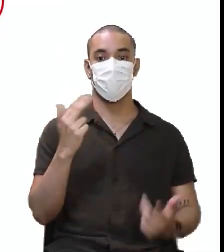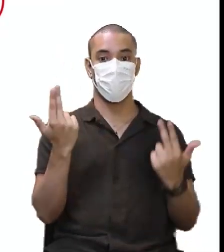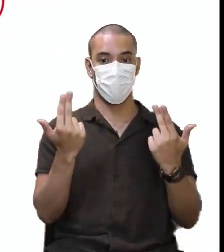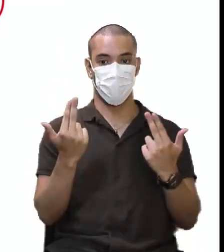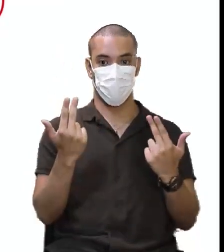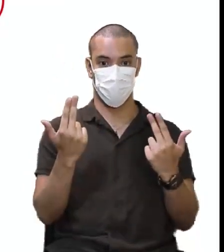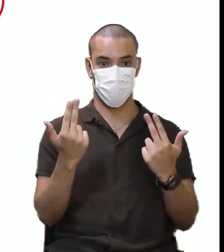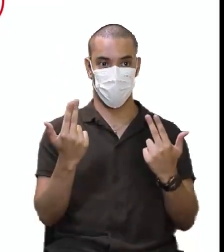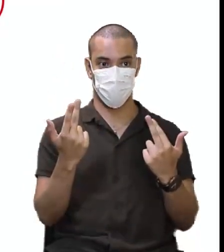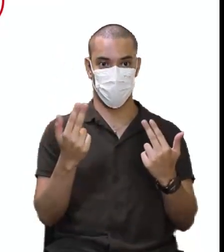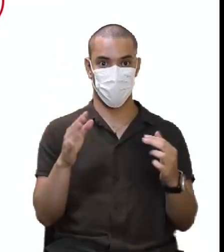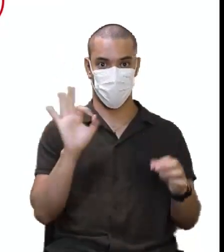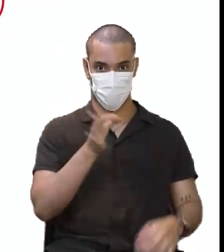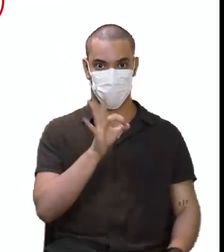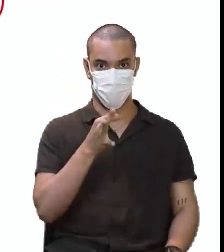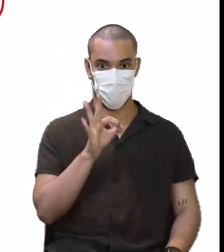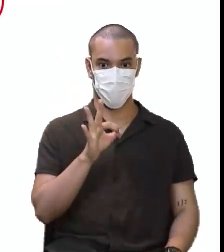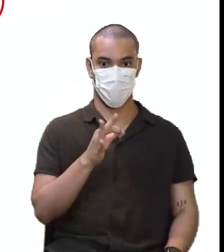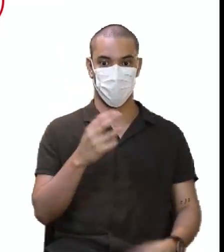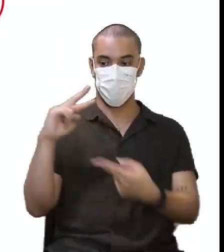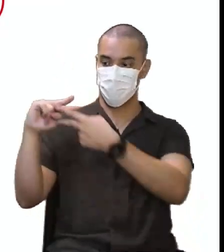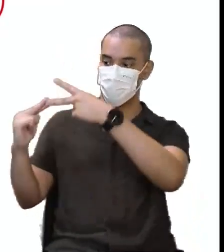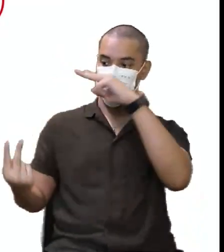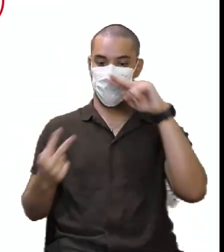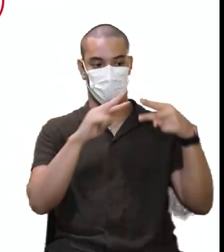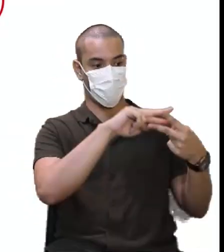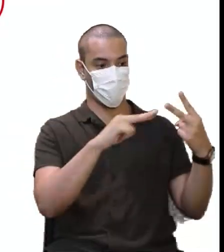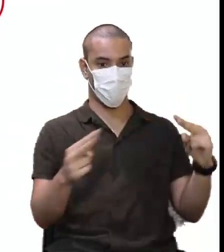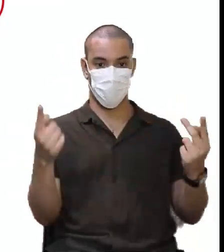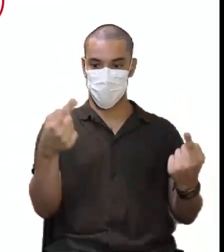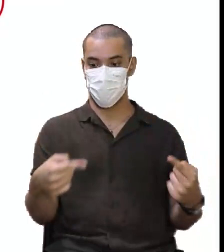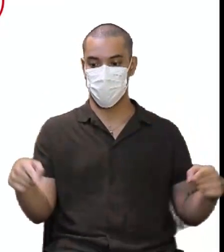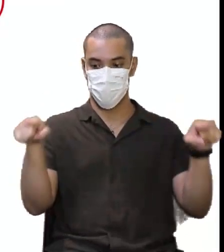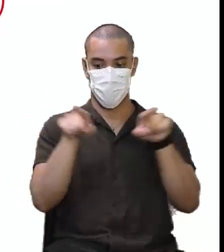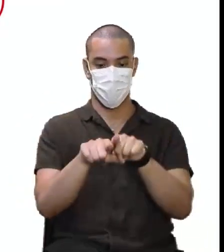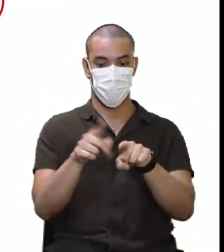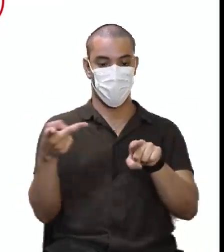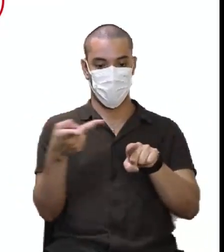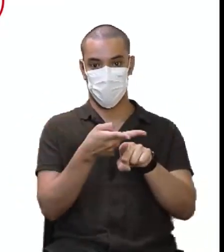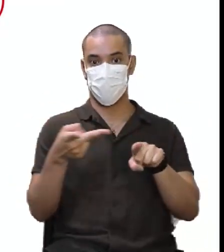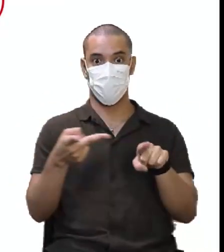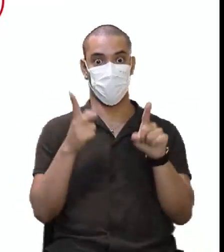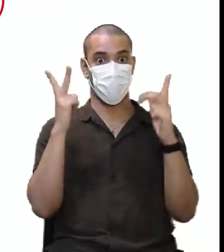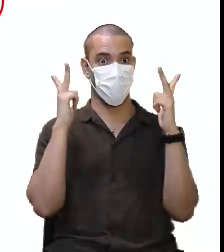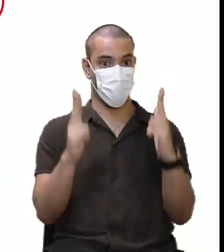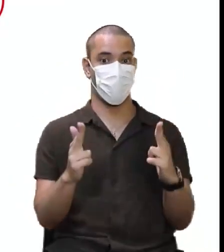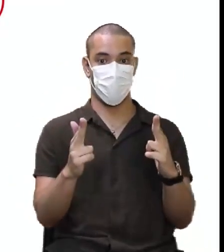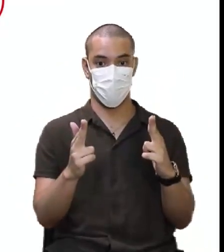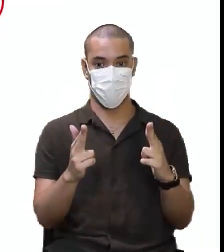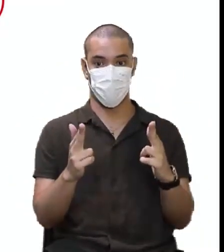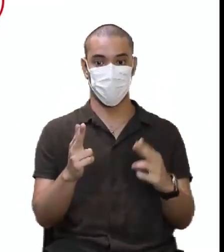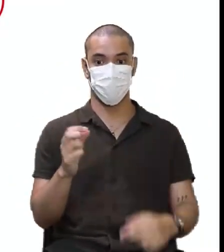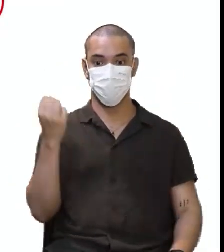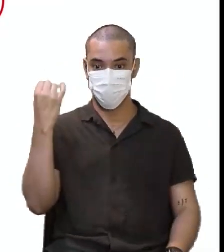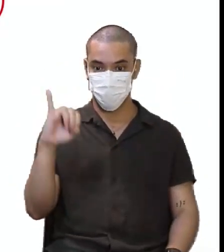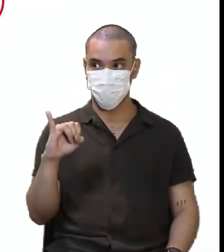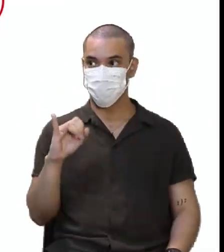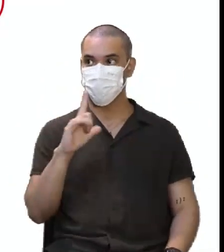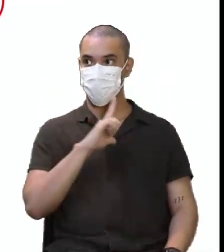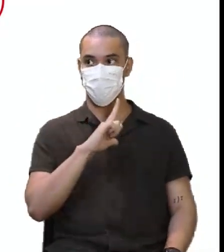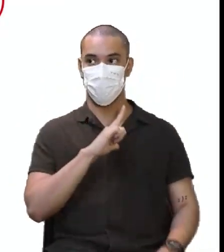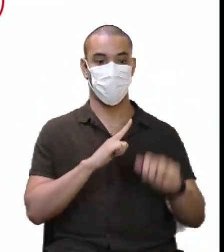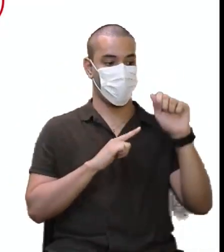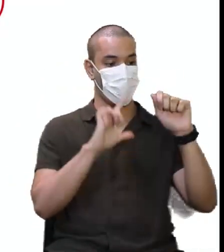homozigotos. Diferente disso, quando eu tenho azinho, eu vou ter genes, pares de